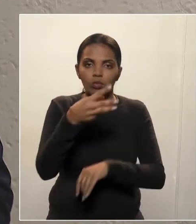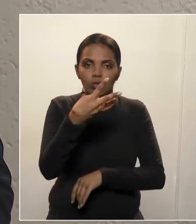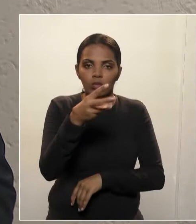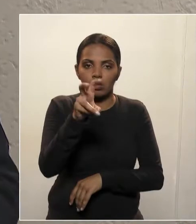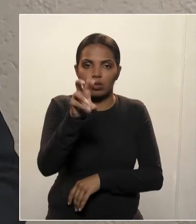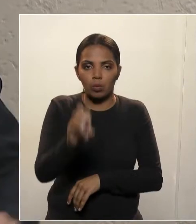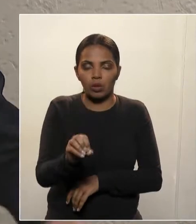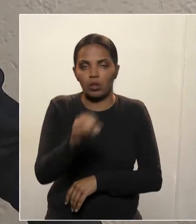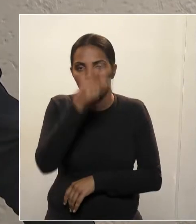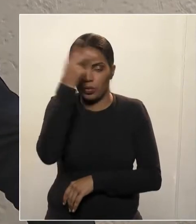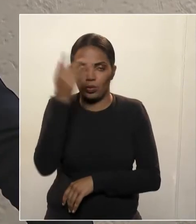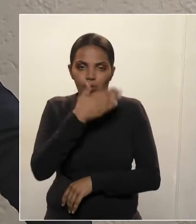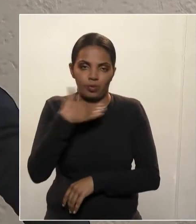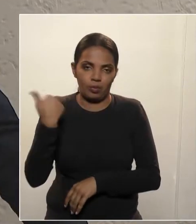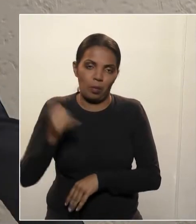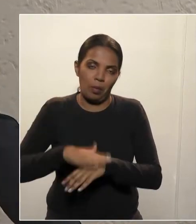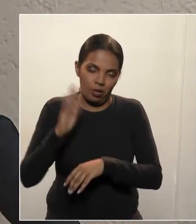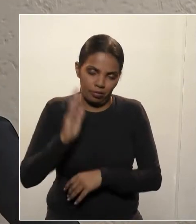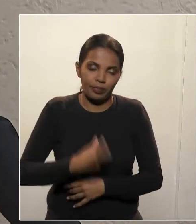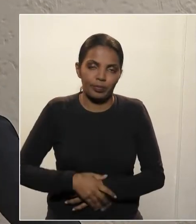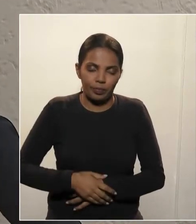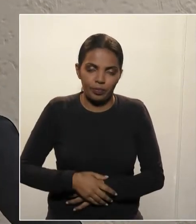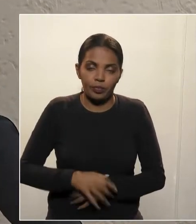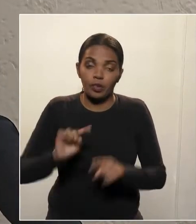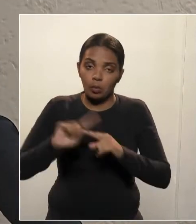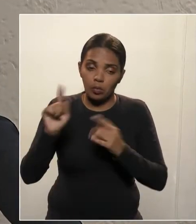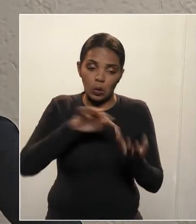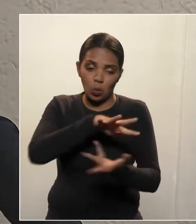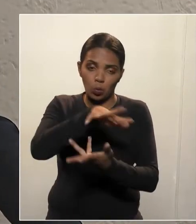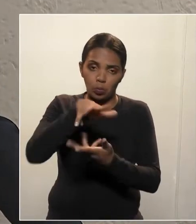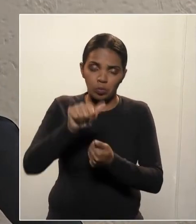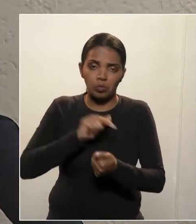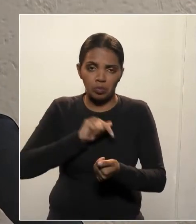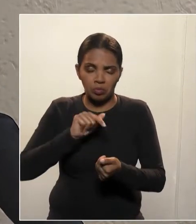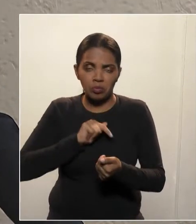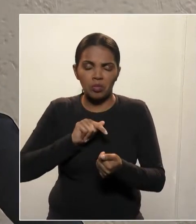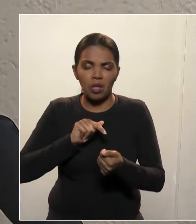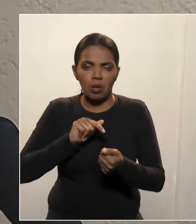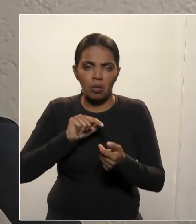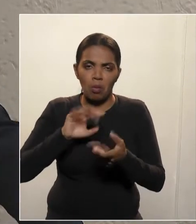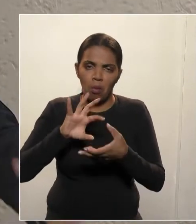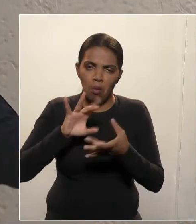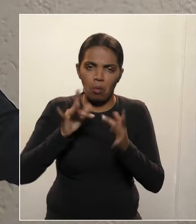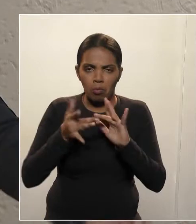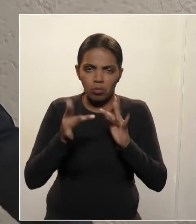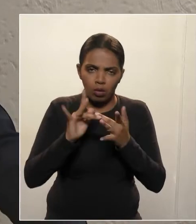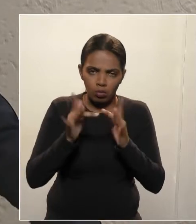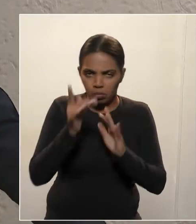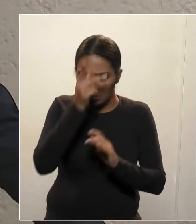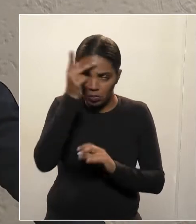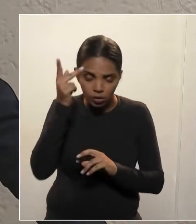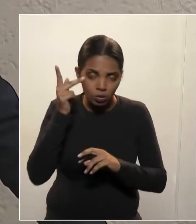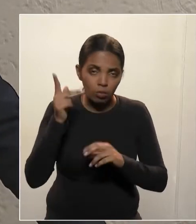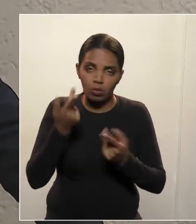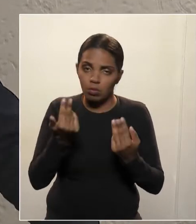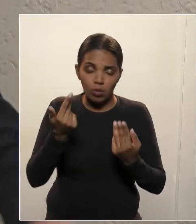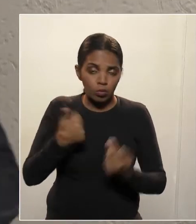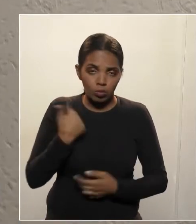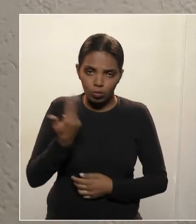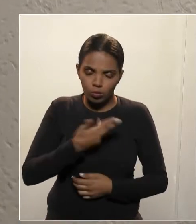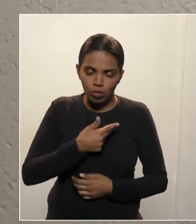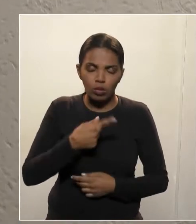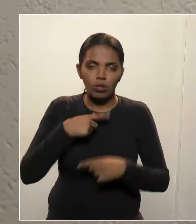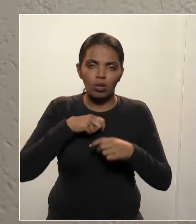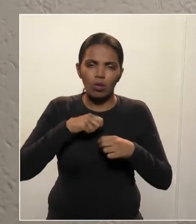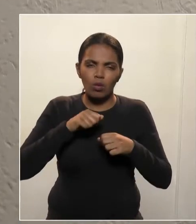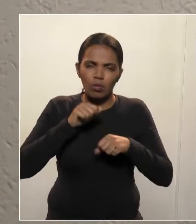exemplo. Num mundo com enorme conexão entre as pessoas, como o nosso, não só o vírus se espalha com facilidade, mas também o